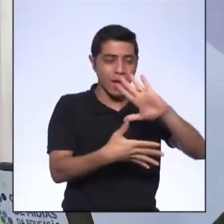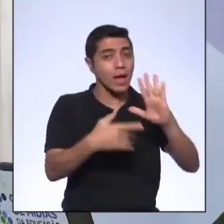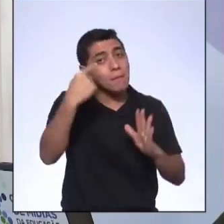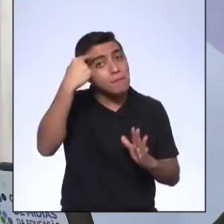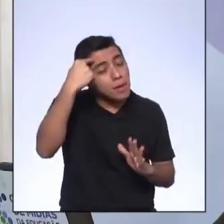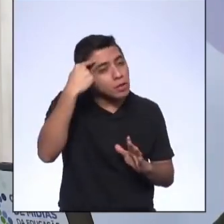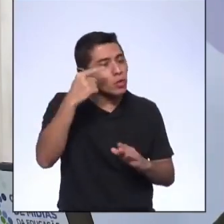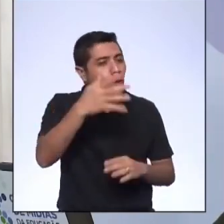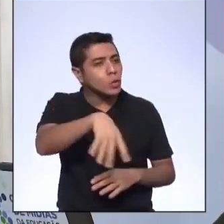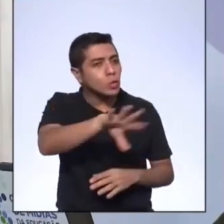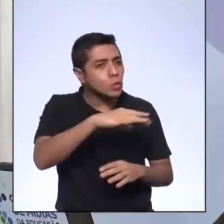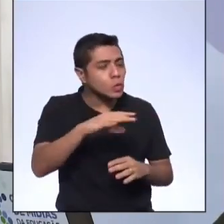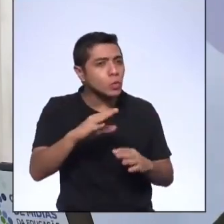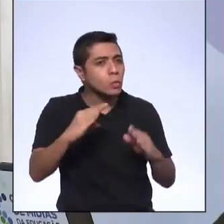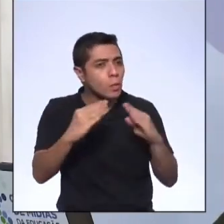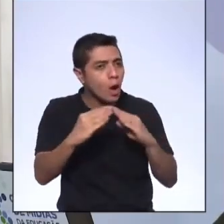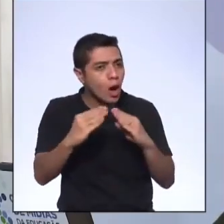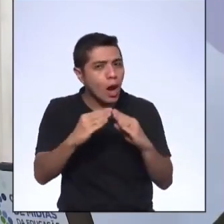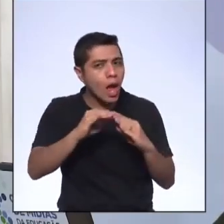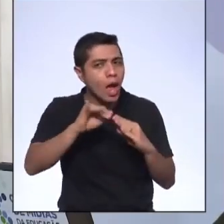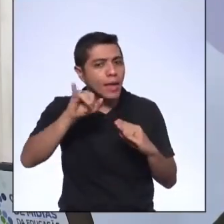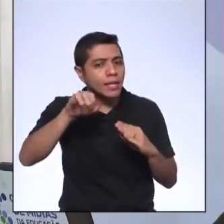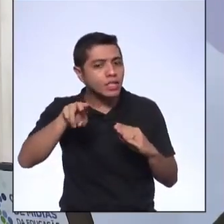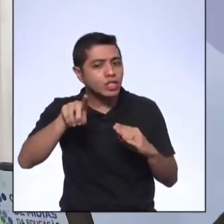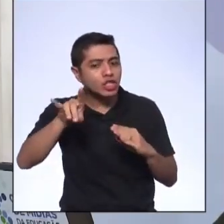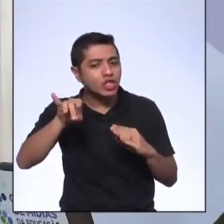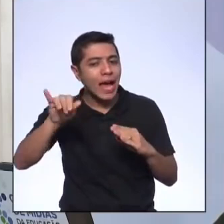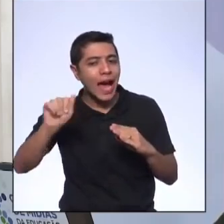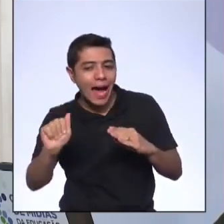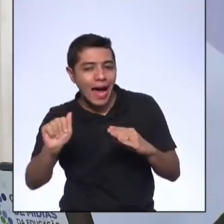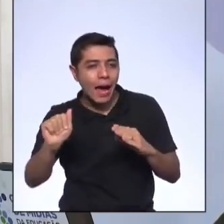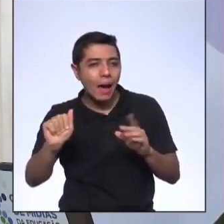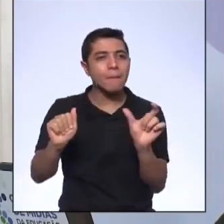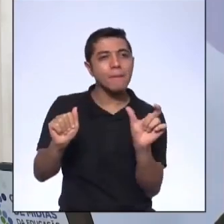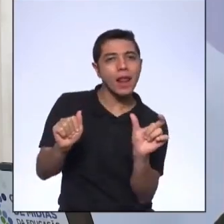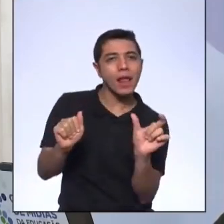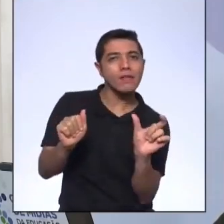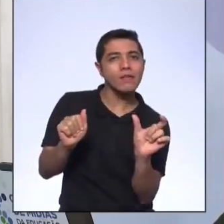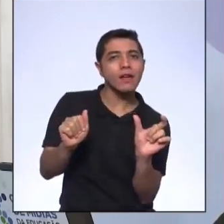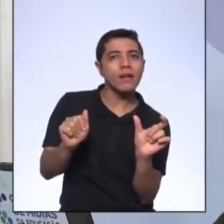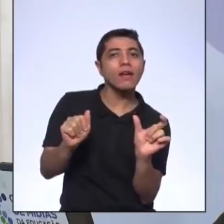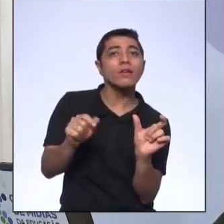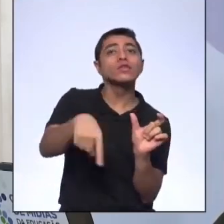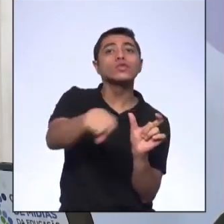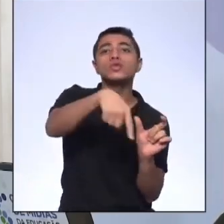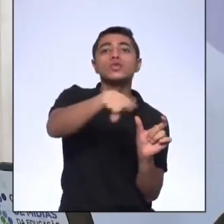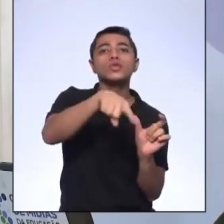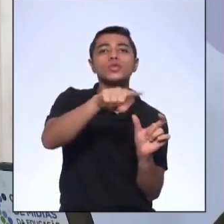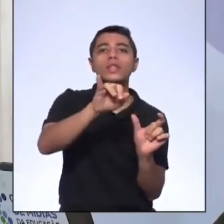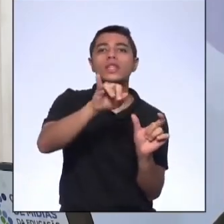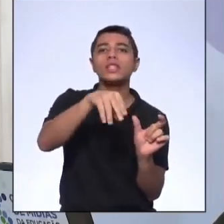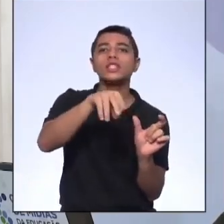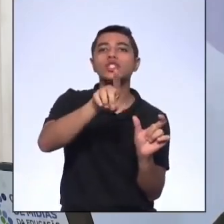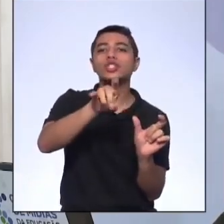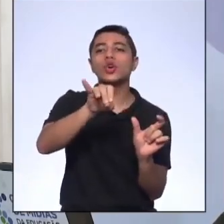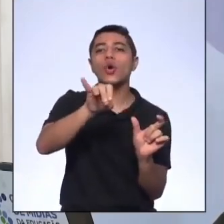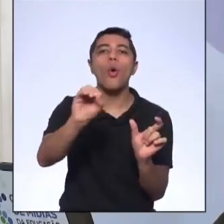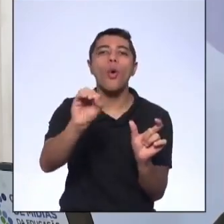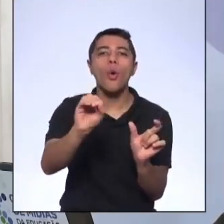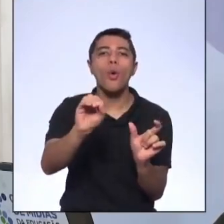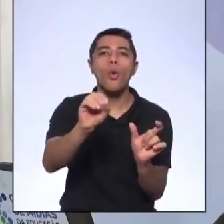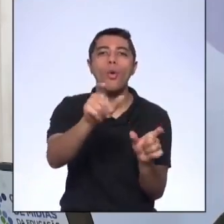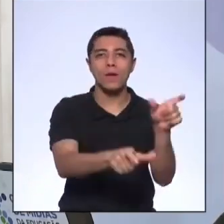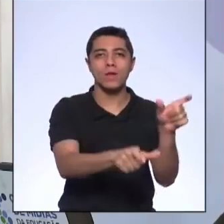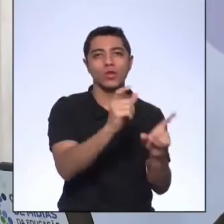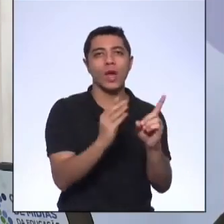tem esse mito, né? Essa anedota que diz que foi o próprio Cristóvão Colombo que batizou os nativos da América de índios, porque para ele quem